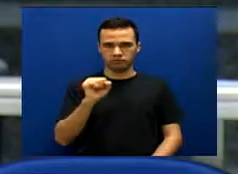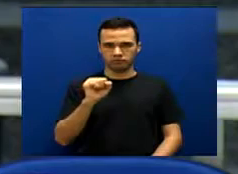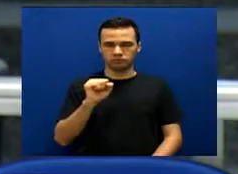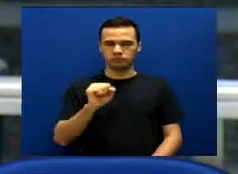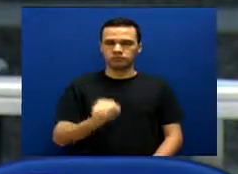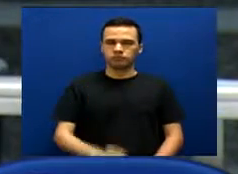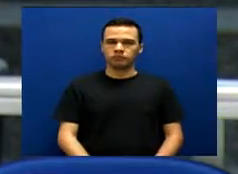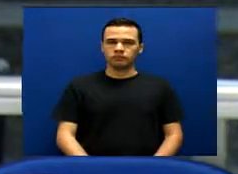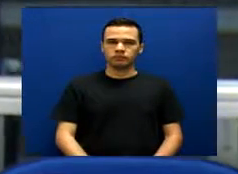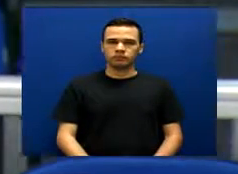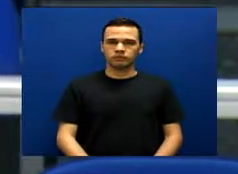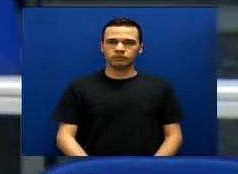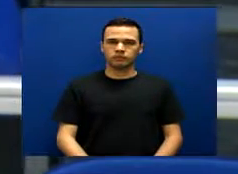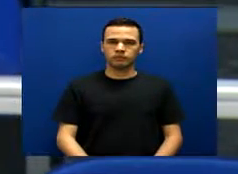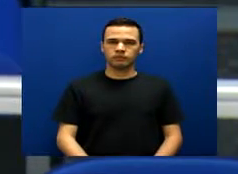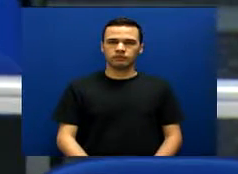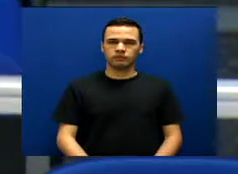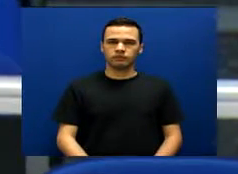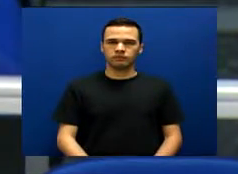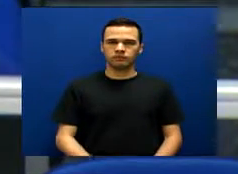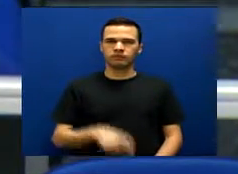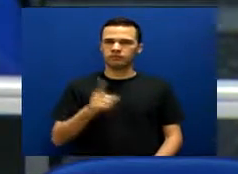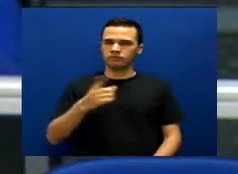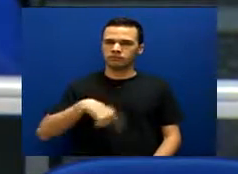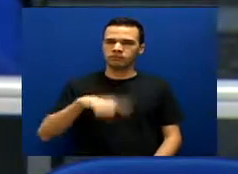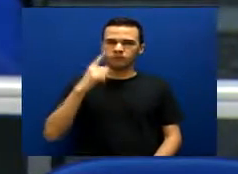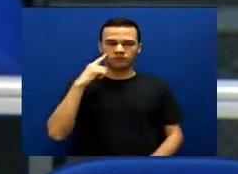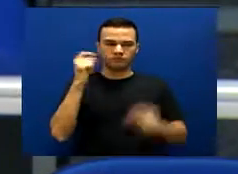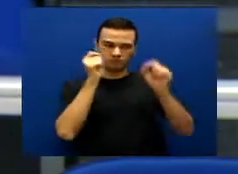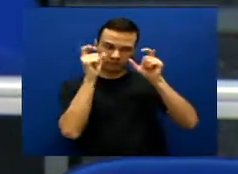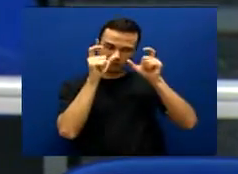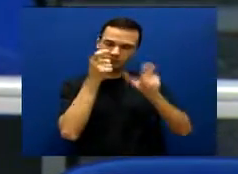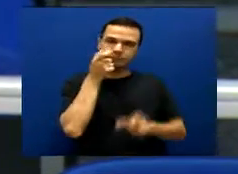coisa que é para a gente ver,